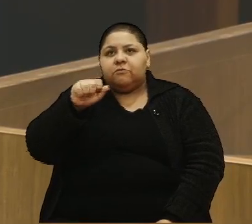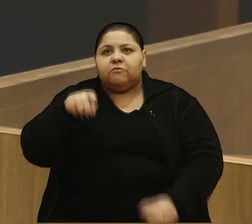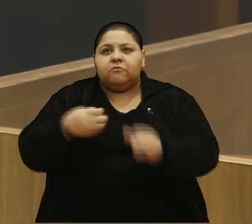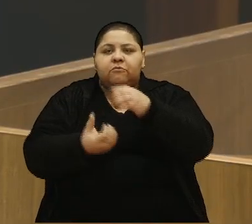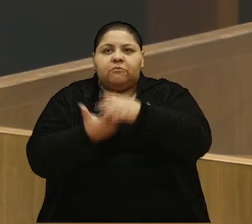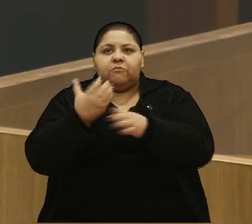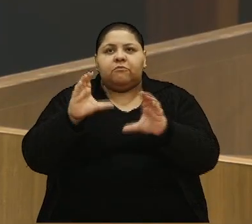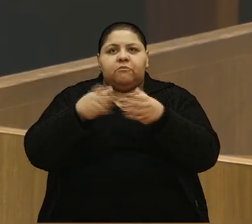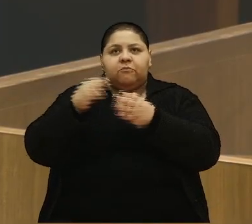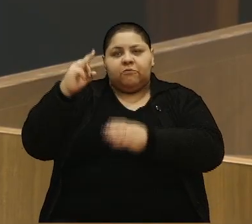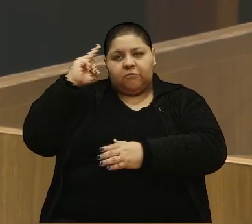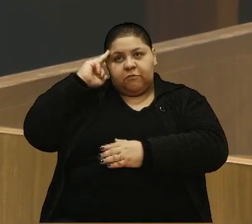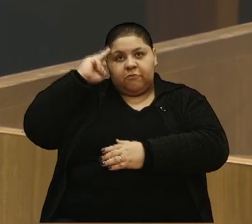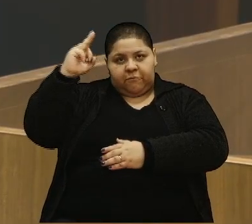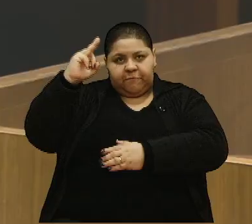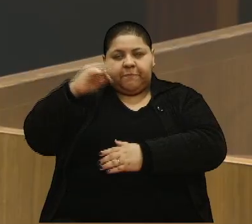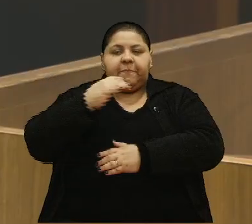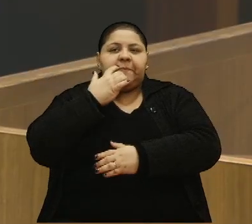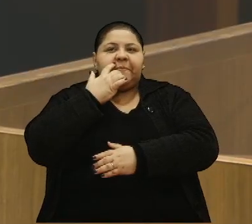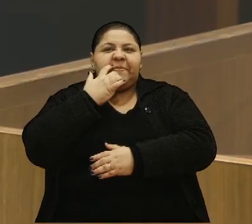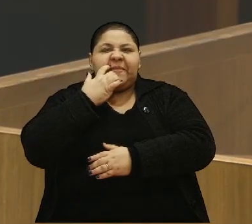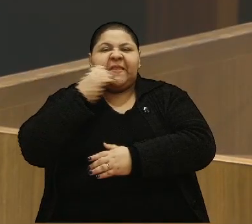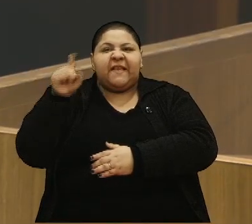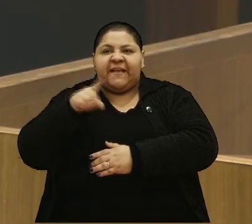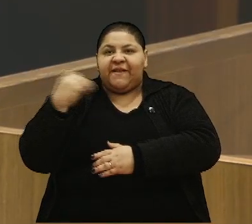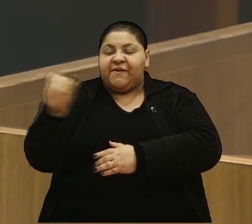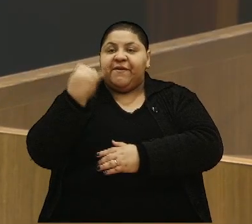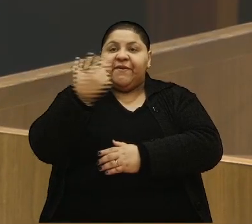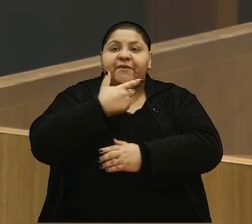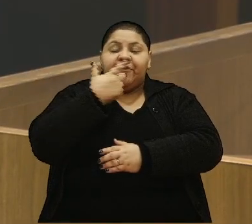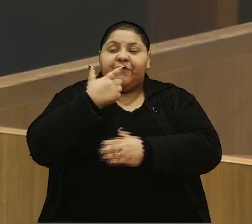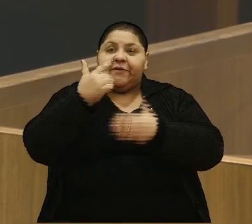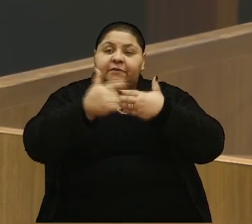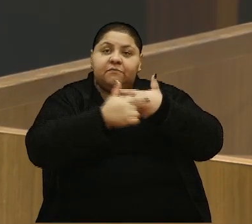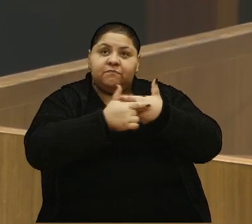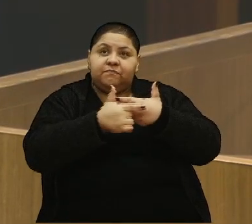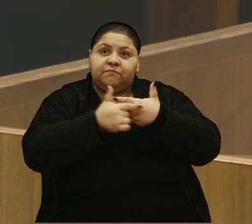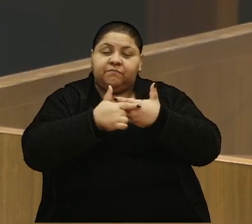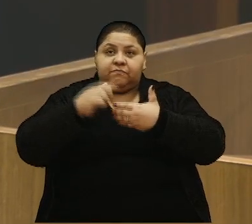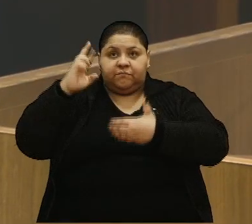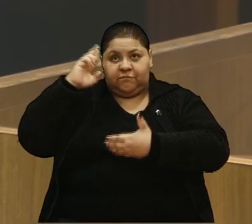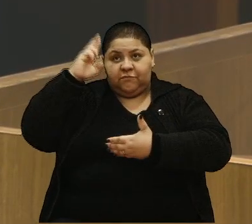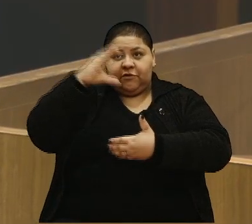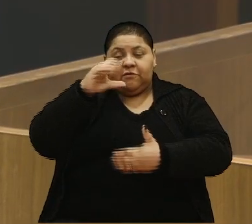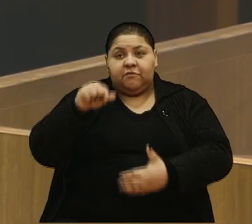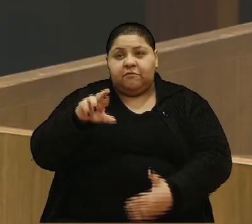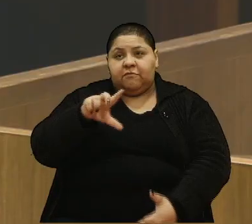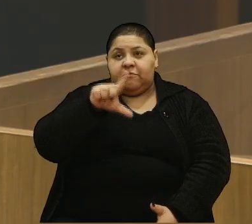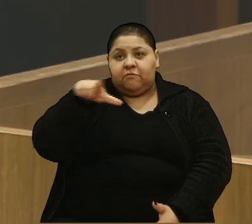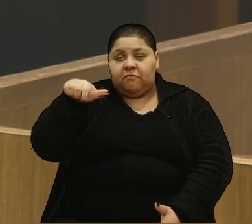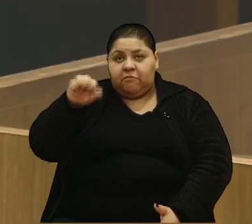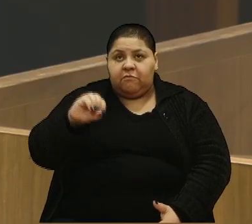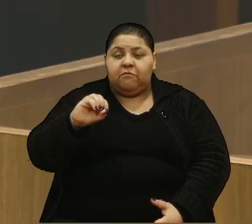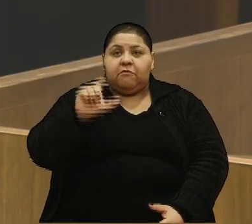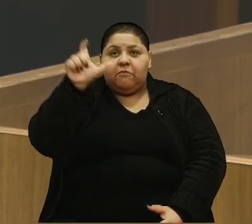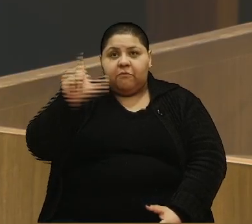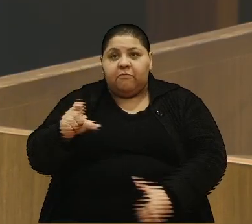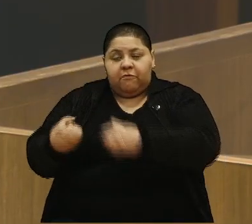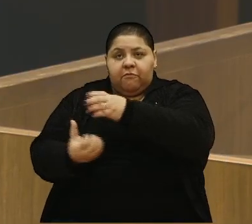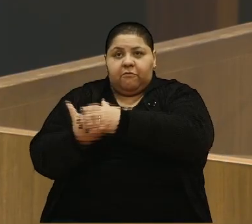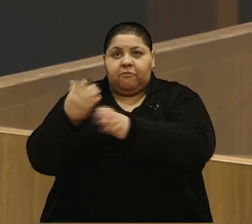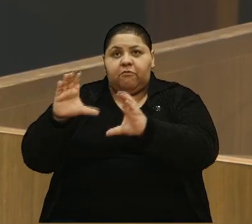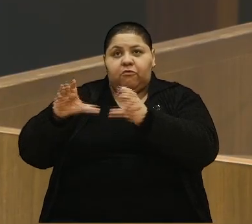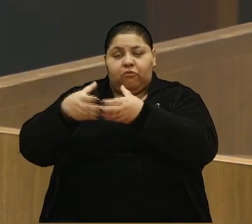escoteiro do Mar Barão de Tefé. É importante destacar o papel do chefe Carlão, membro fundador do Grupo